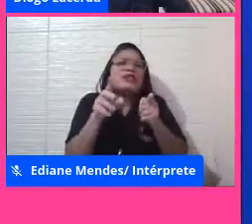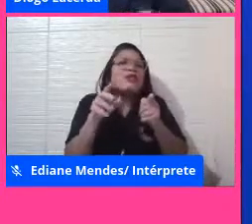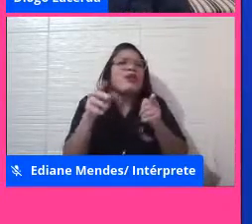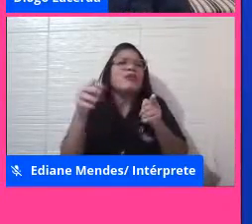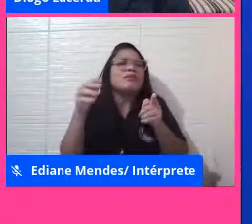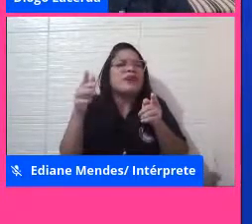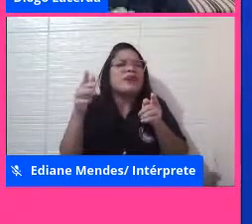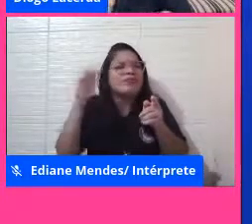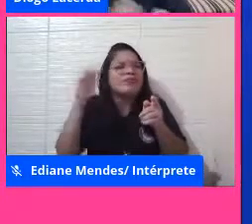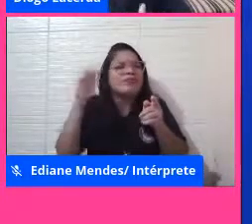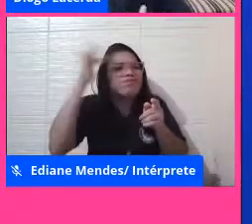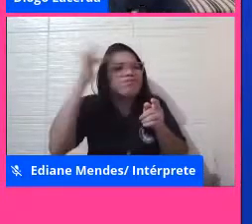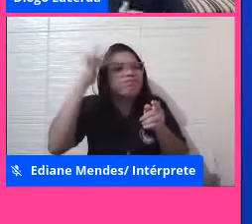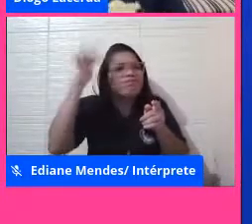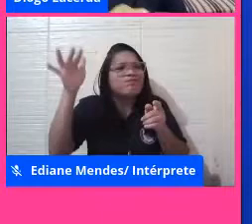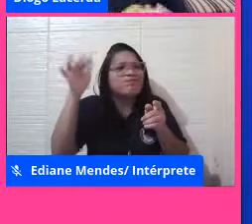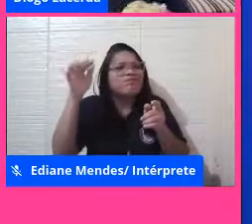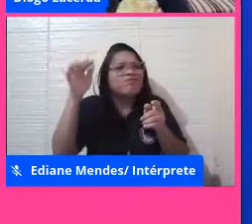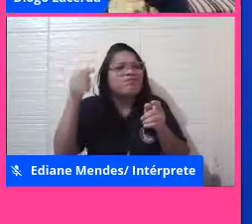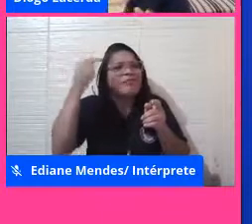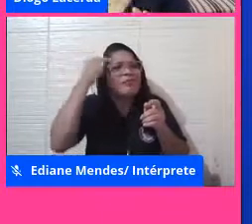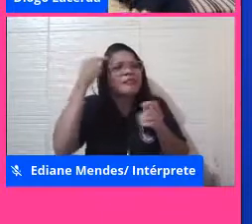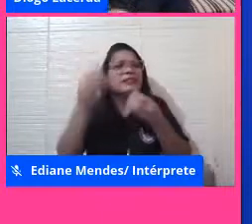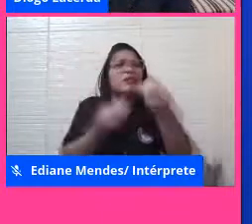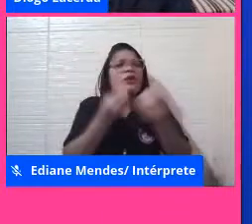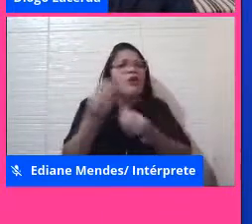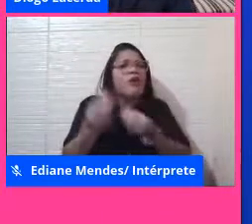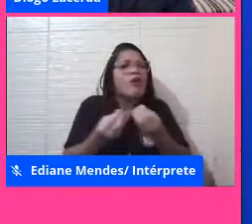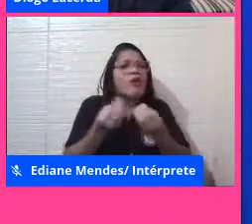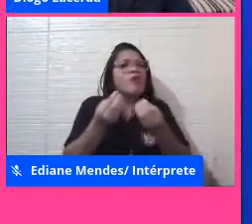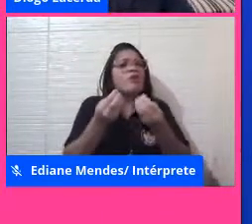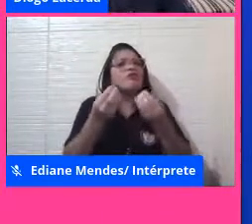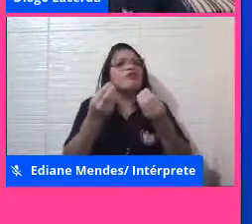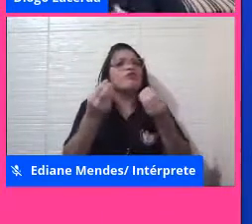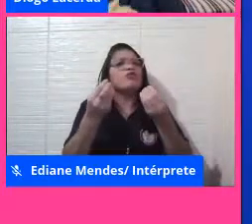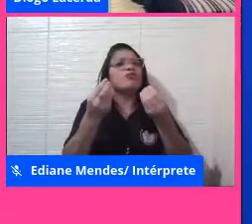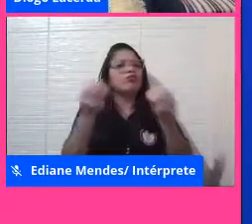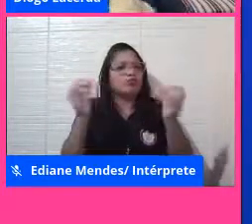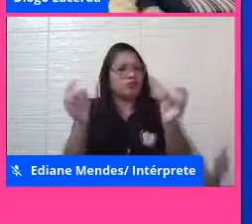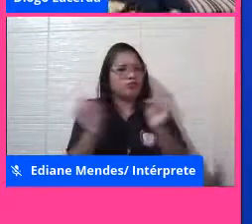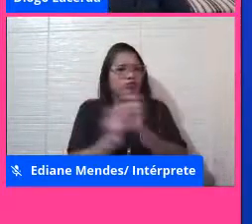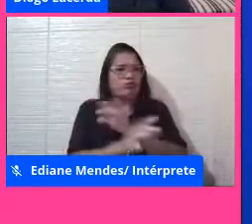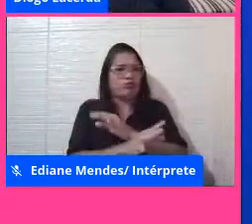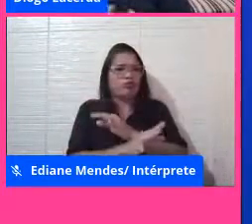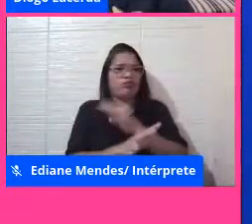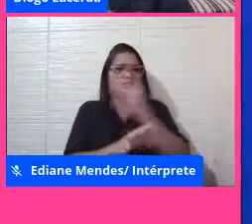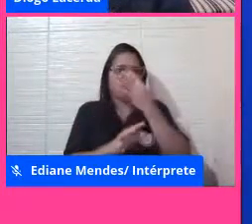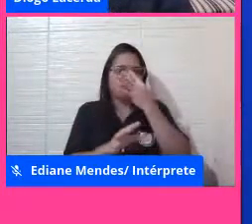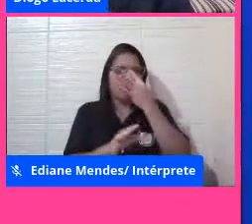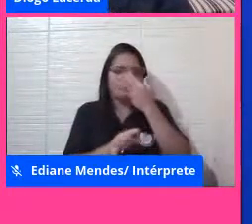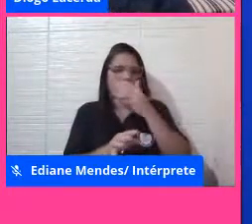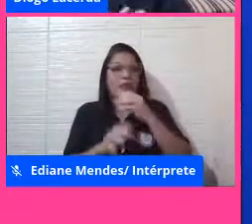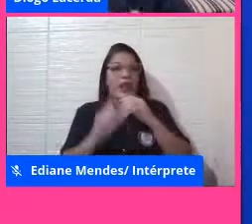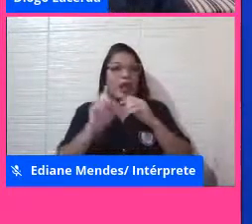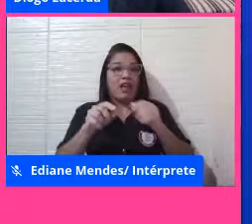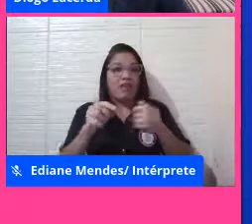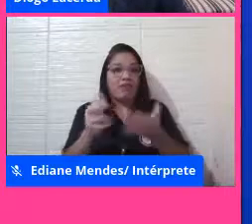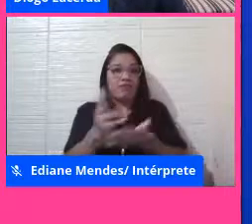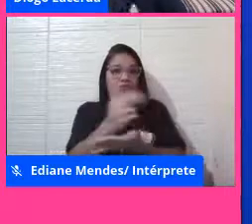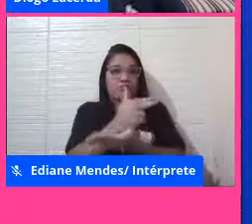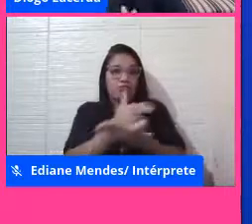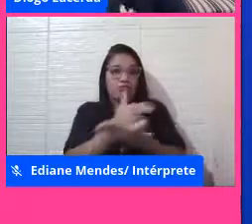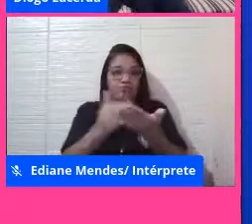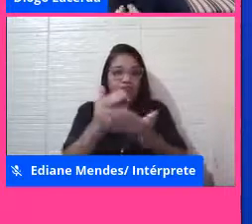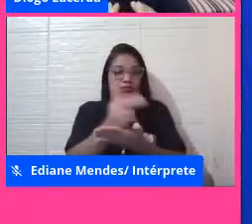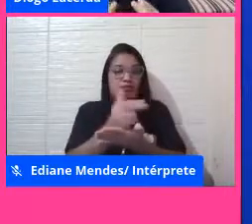vai desenhar. Primeiro, eu faço esse círculo no centro e boto a dimensão de 30 milímetros. É